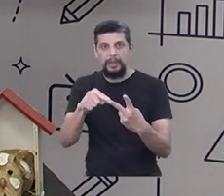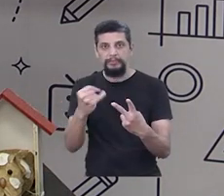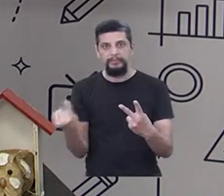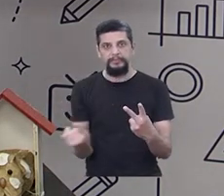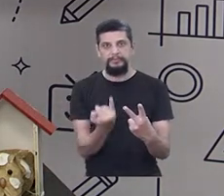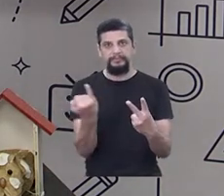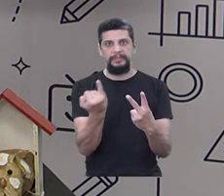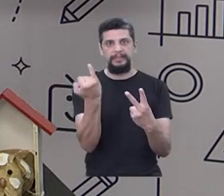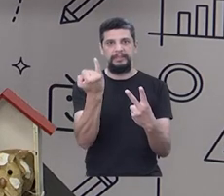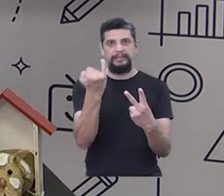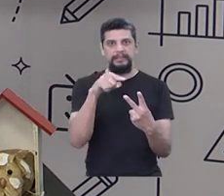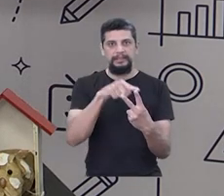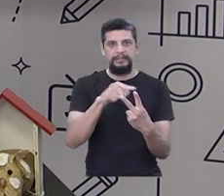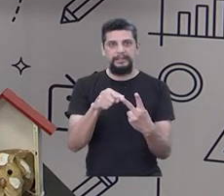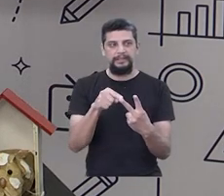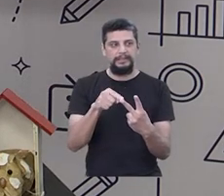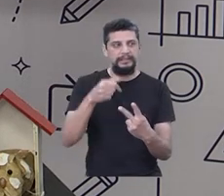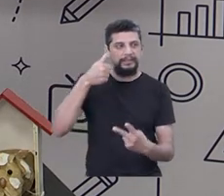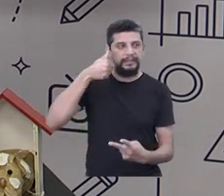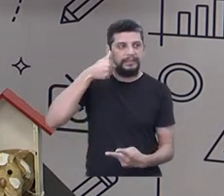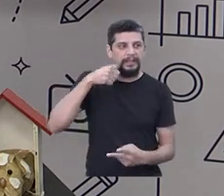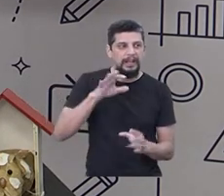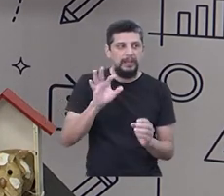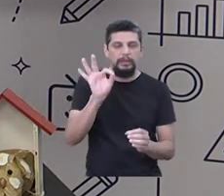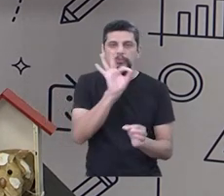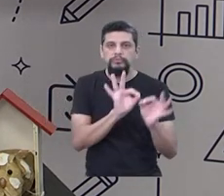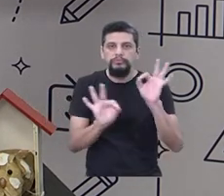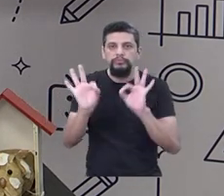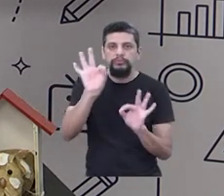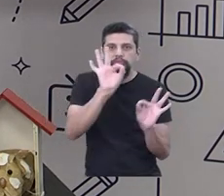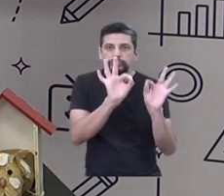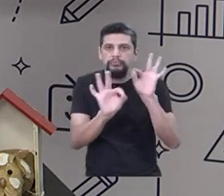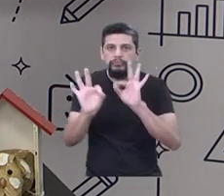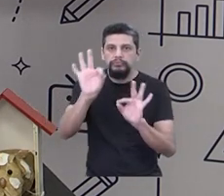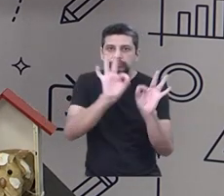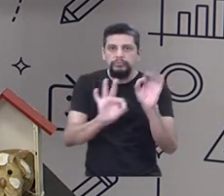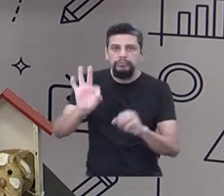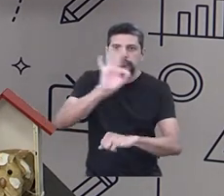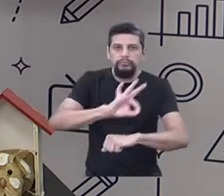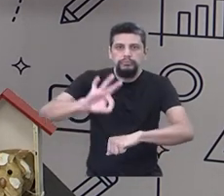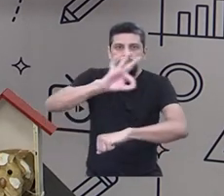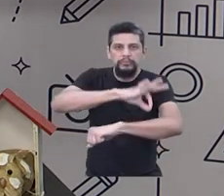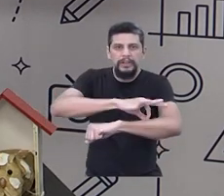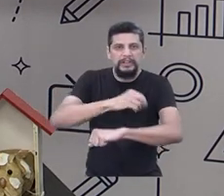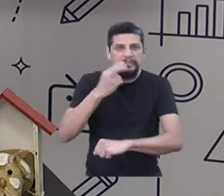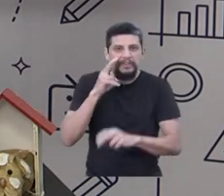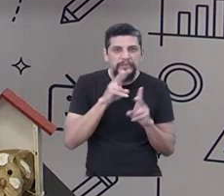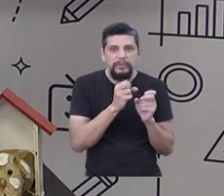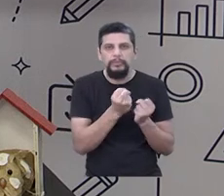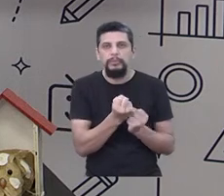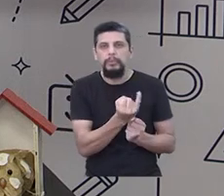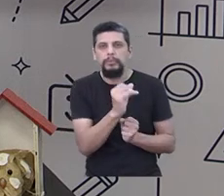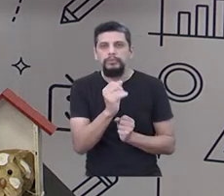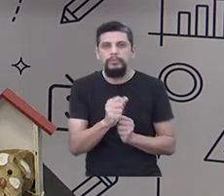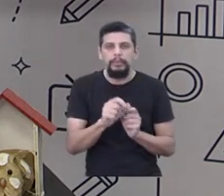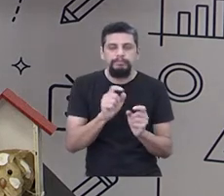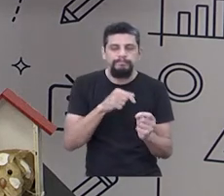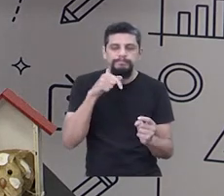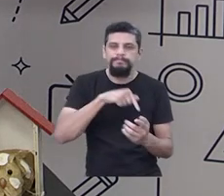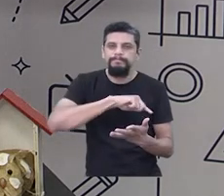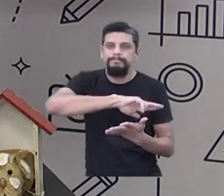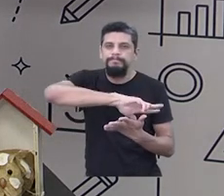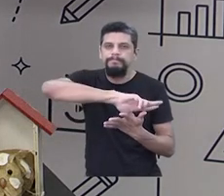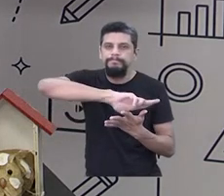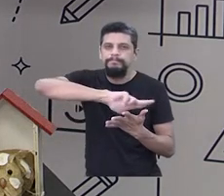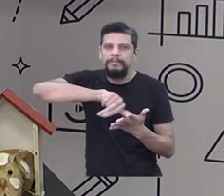muito importantes. As moscas. Vocês viram quantos personagens nós temos